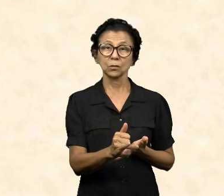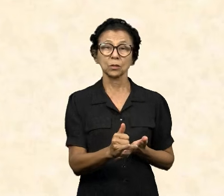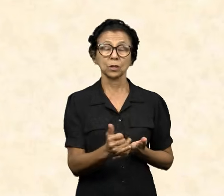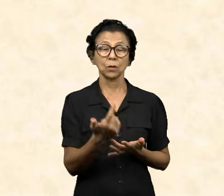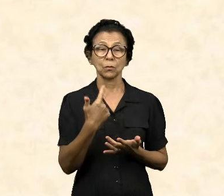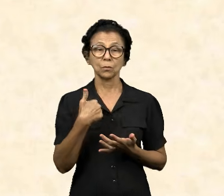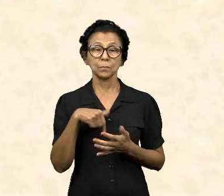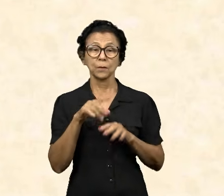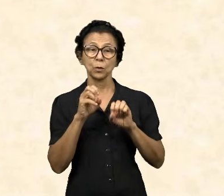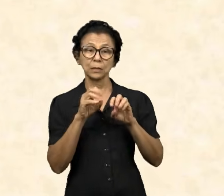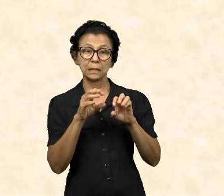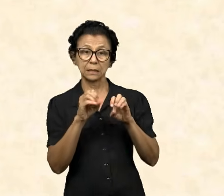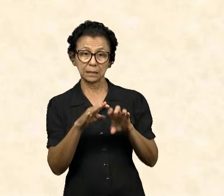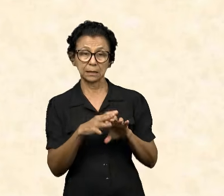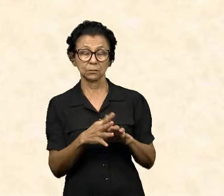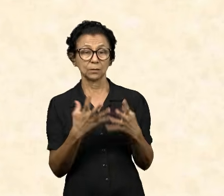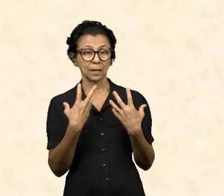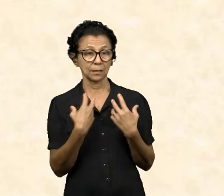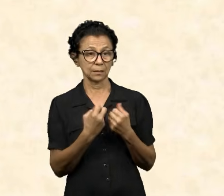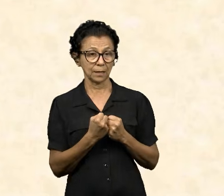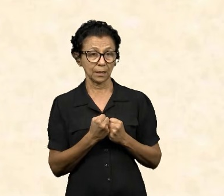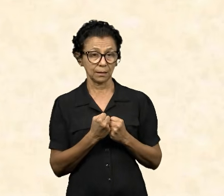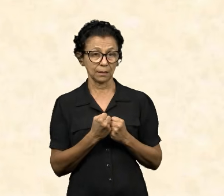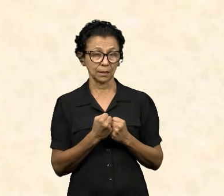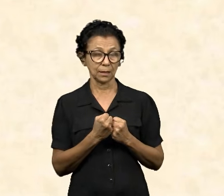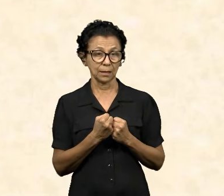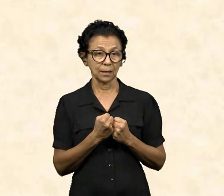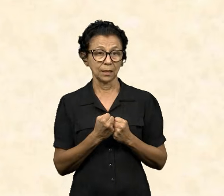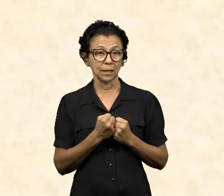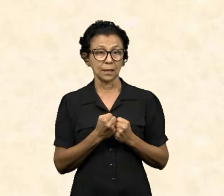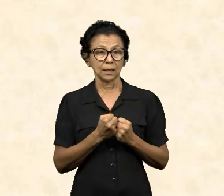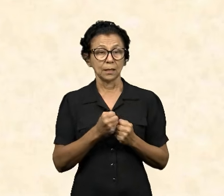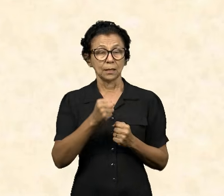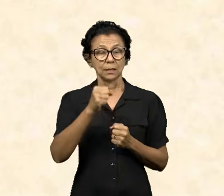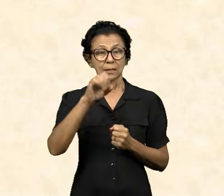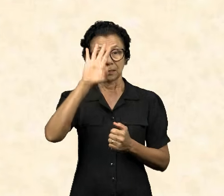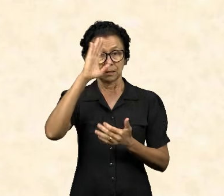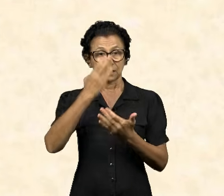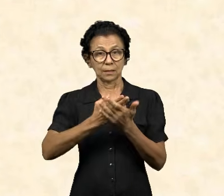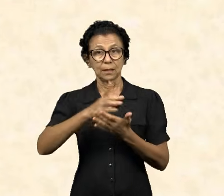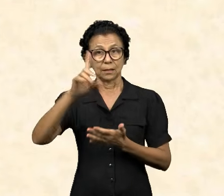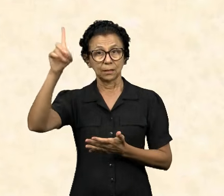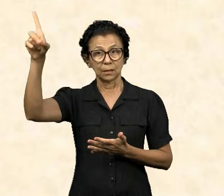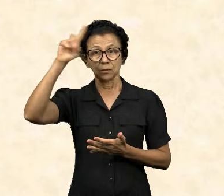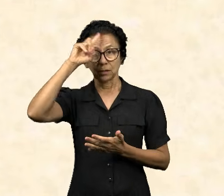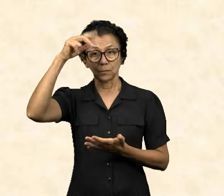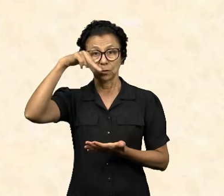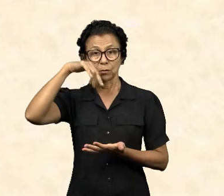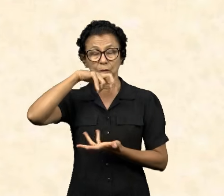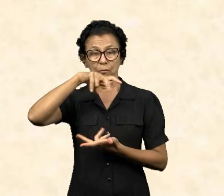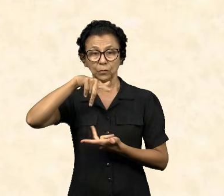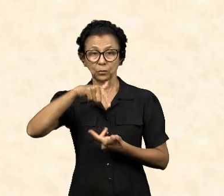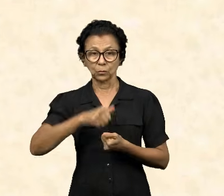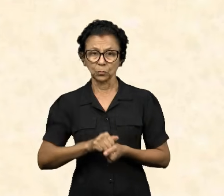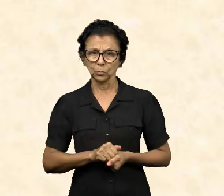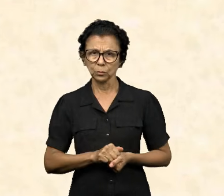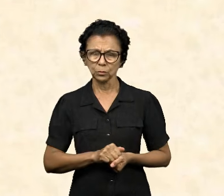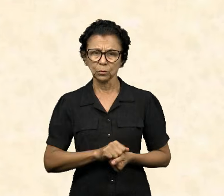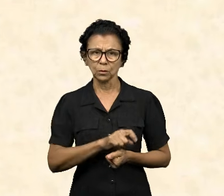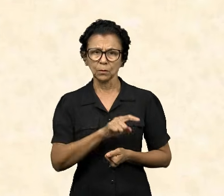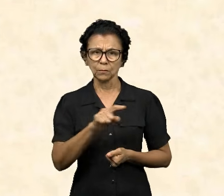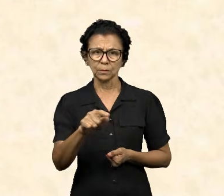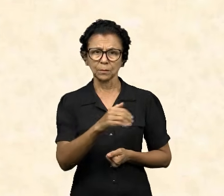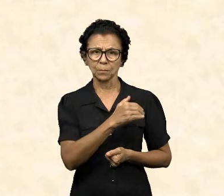naquele que me enviou tem a vida eterna, e não entrará em condenação, mas passou da